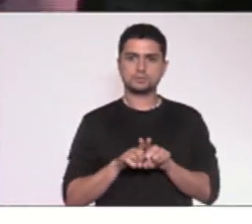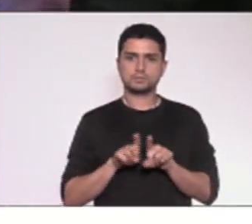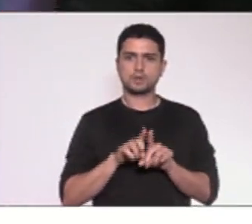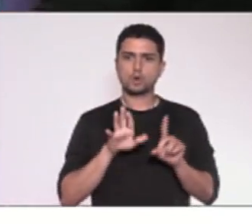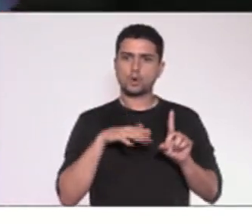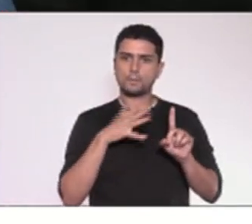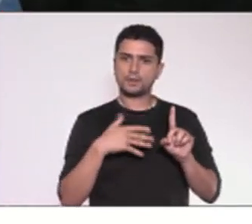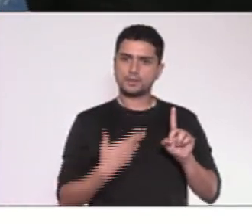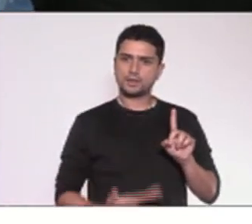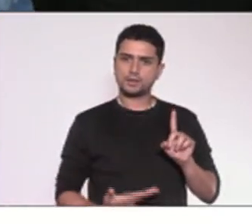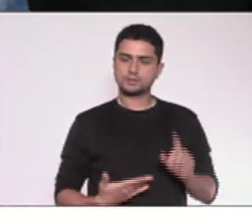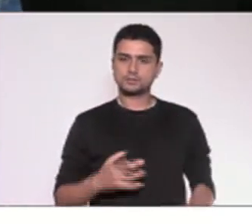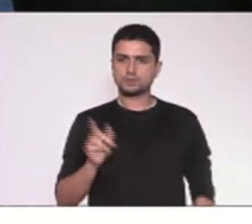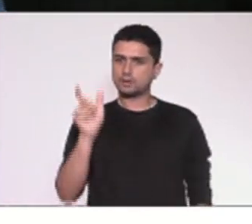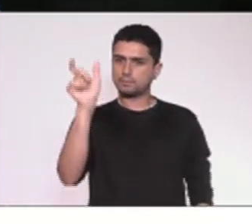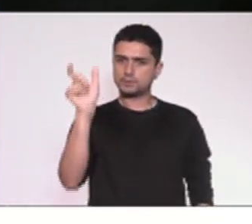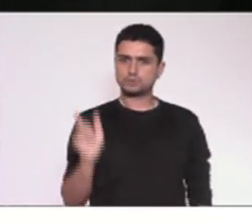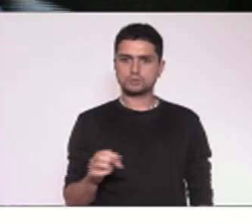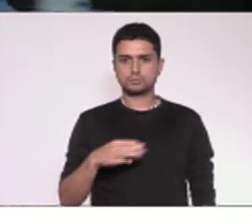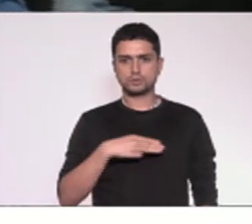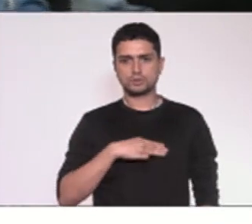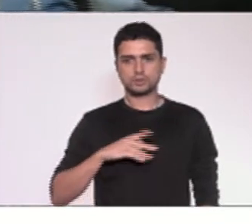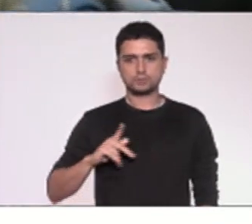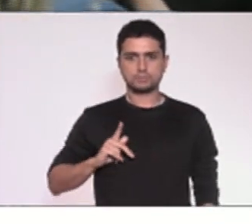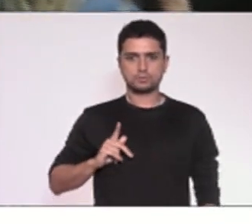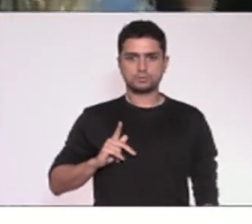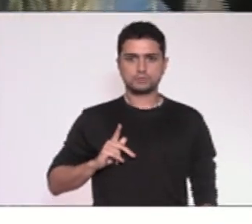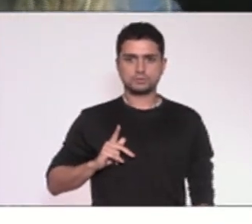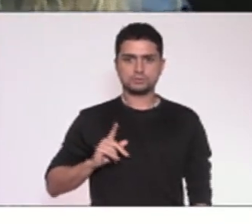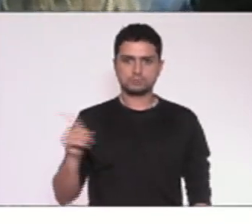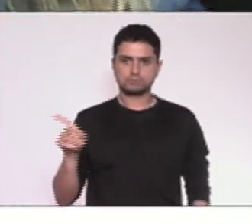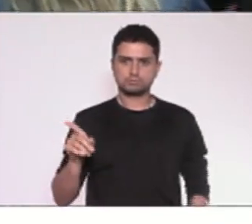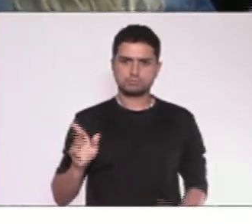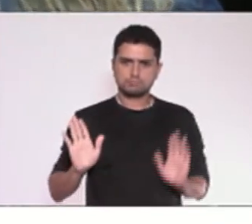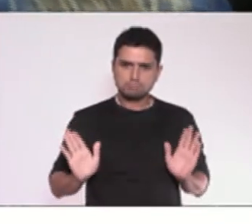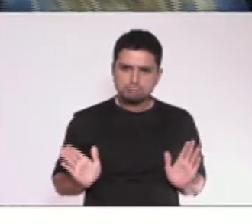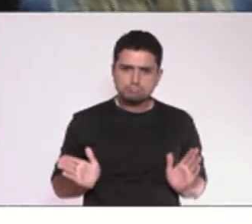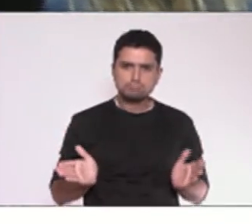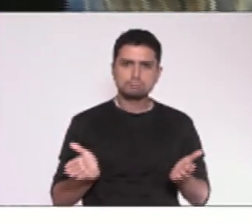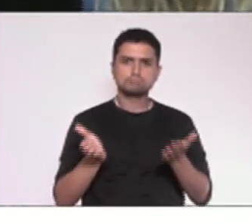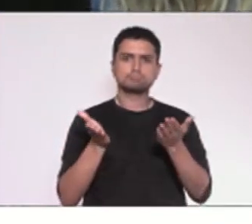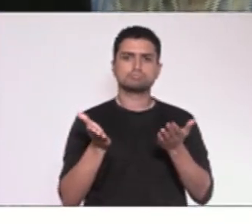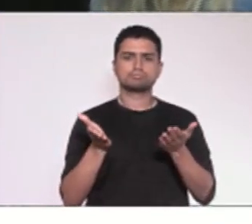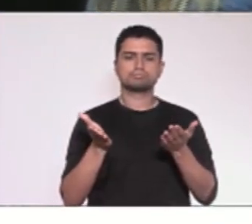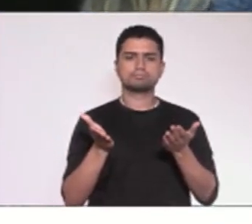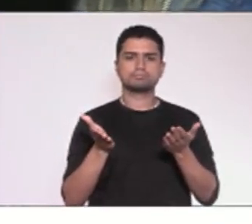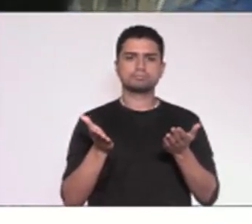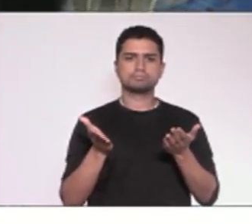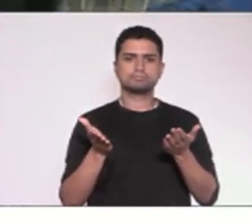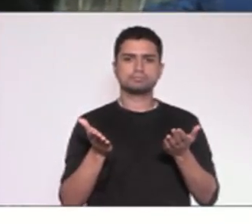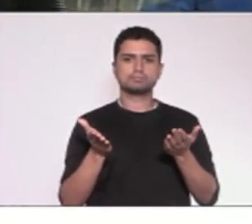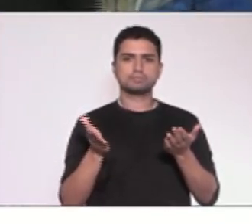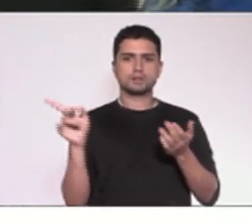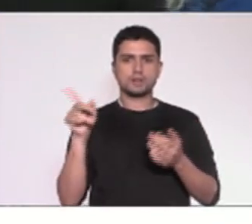uma pessoa do Ministério Público que atendesse a todos os requisitos